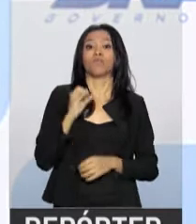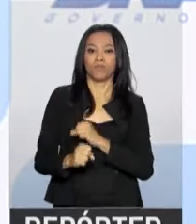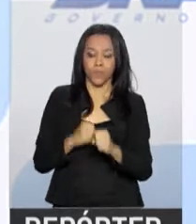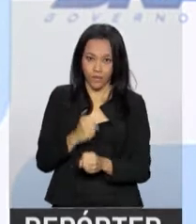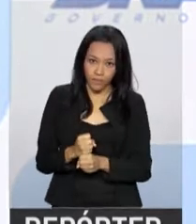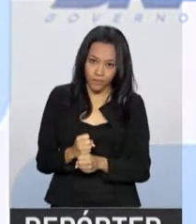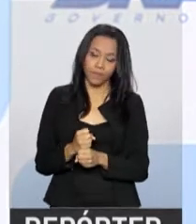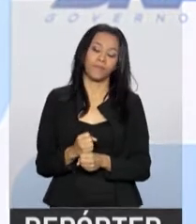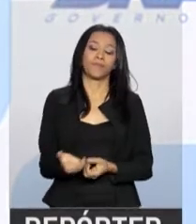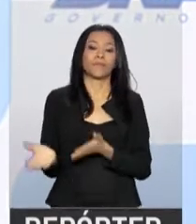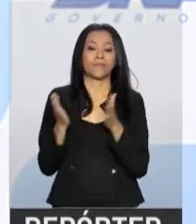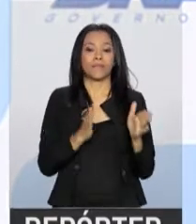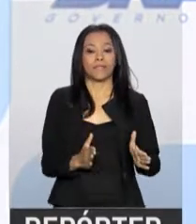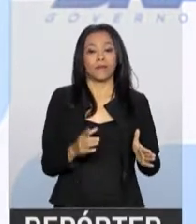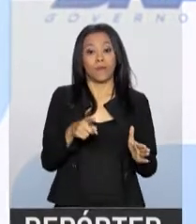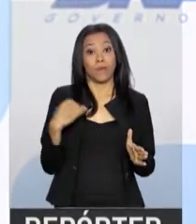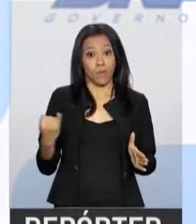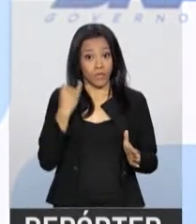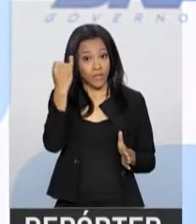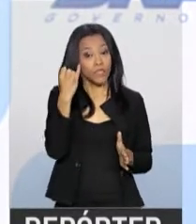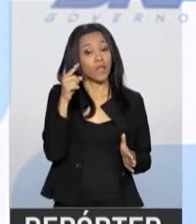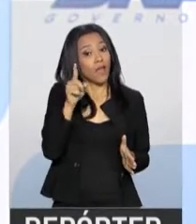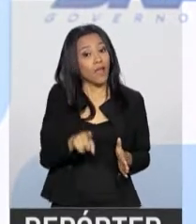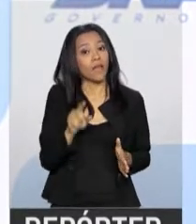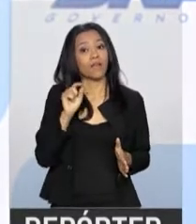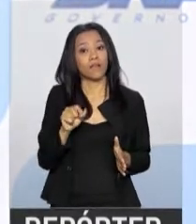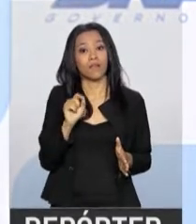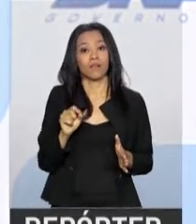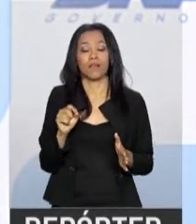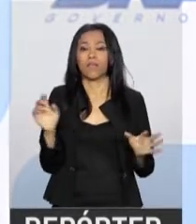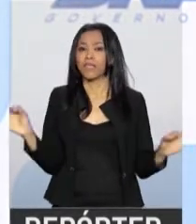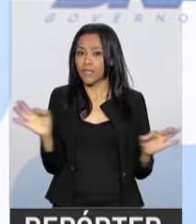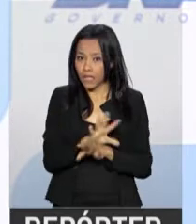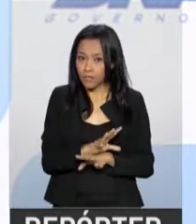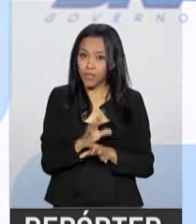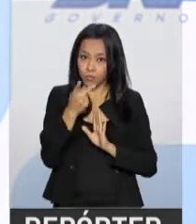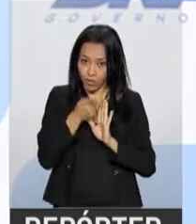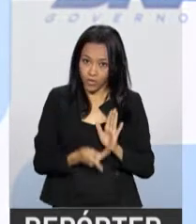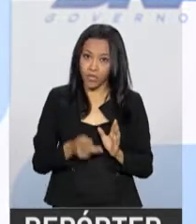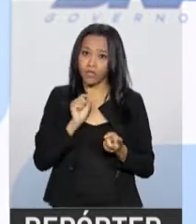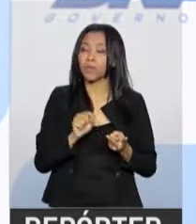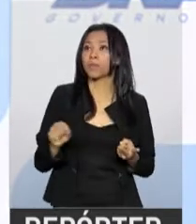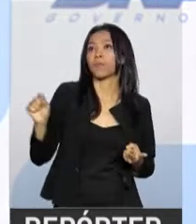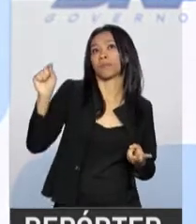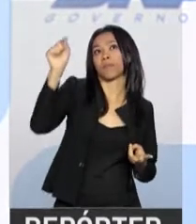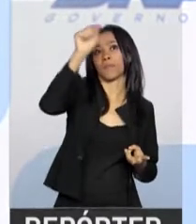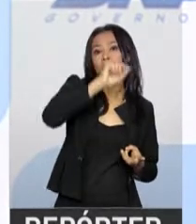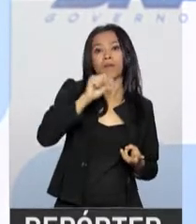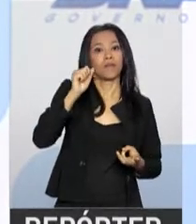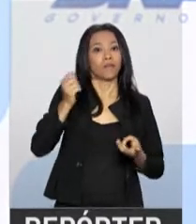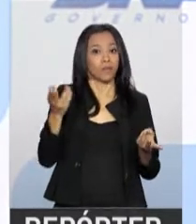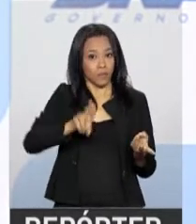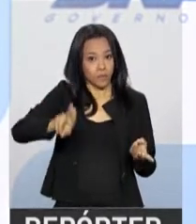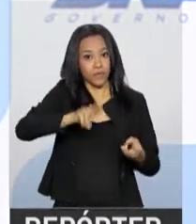é que se concluam um plano de informalização um pin ups é fundamental porque saberemos a